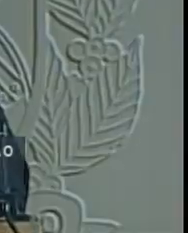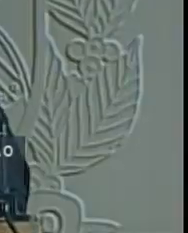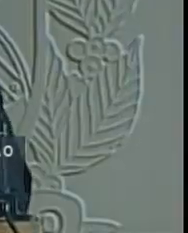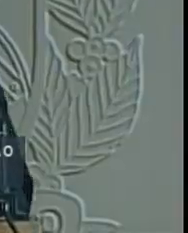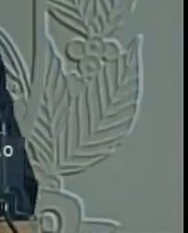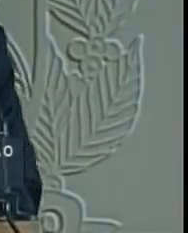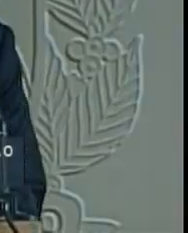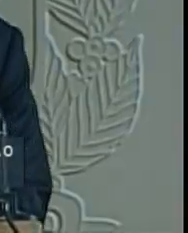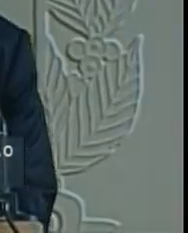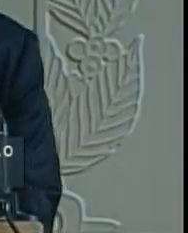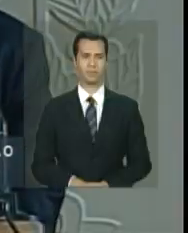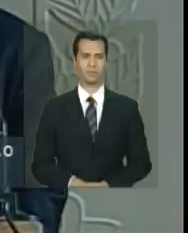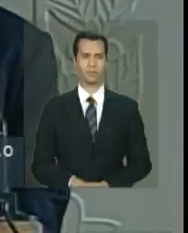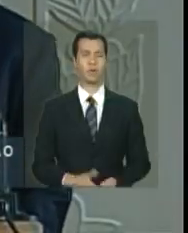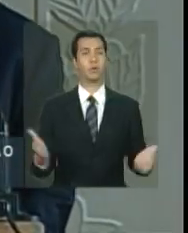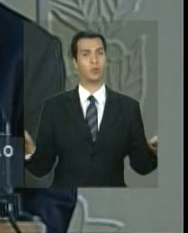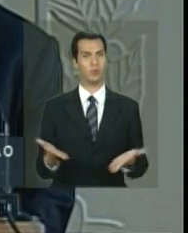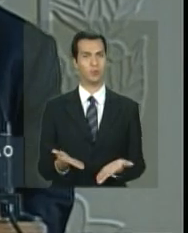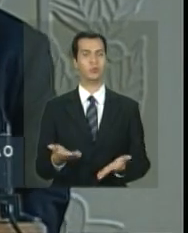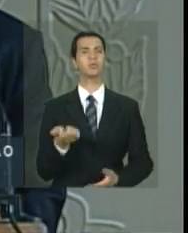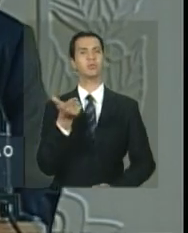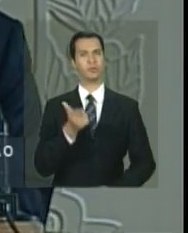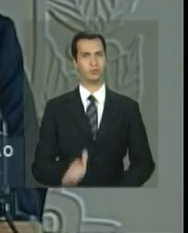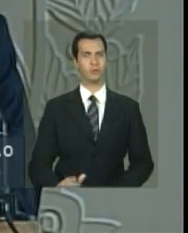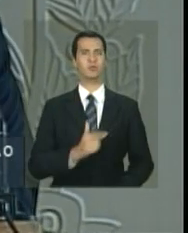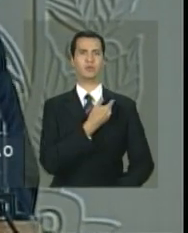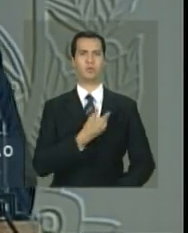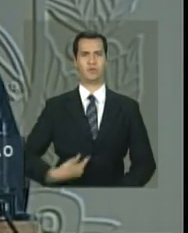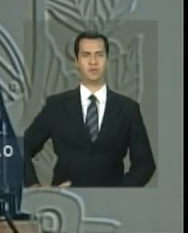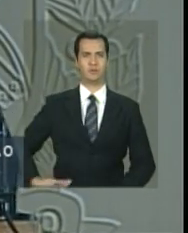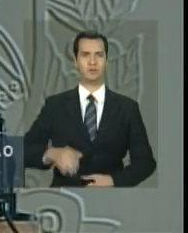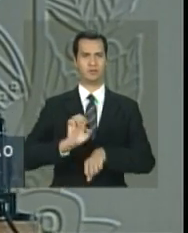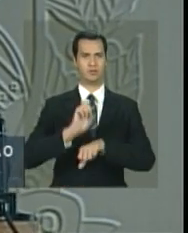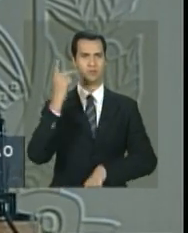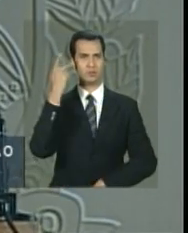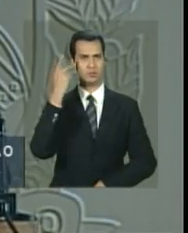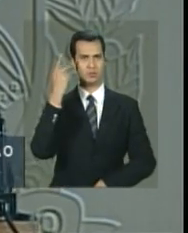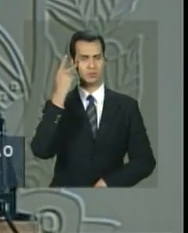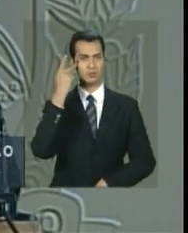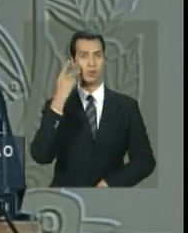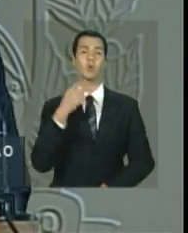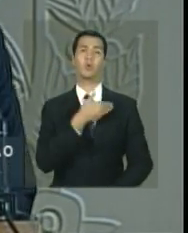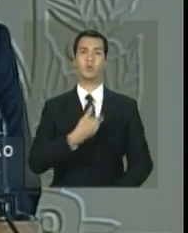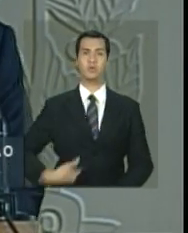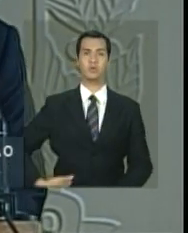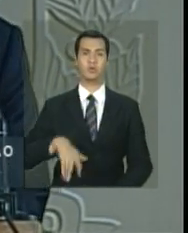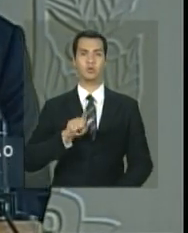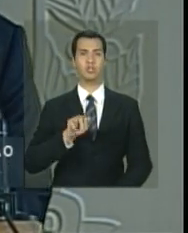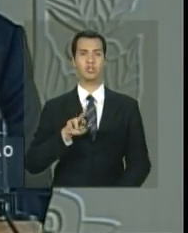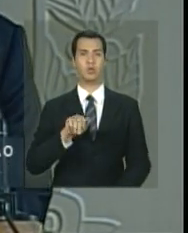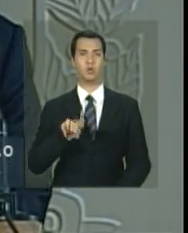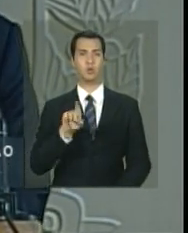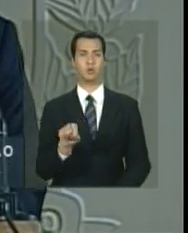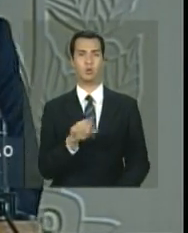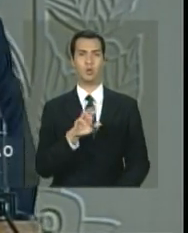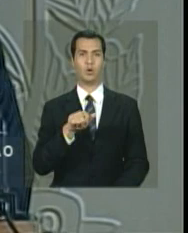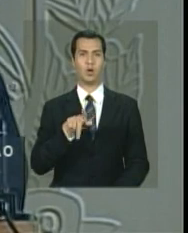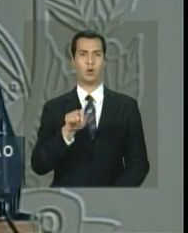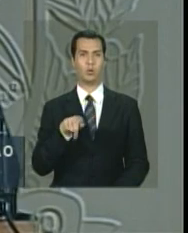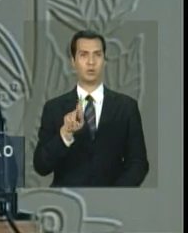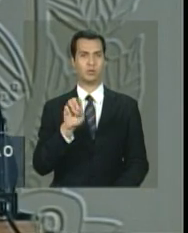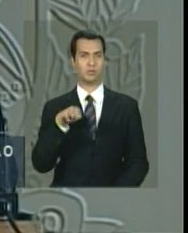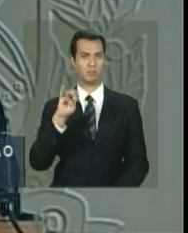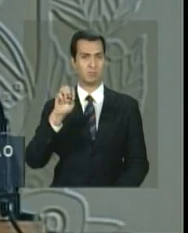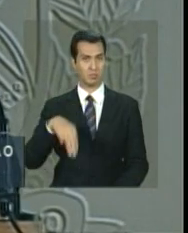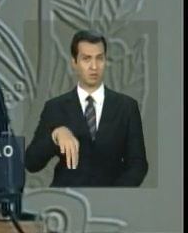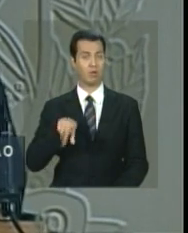Hoje, mais uma vez, governando o nosso estado de São Paulo, governador Geraldo Alckmin, com uma folha de